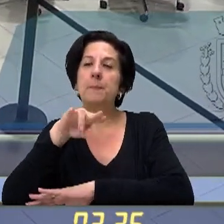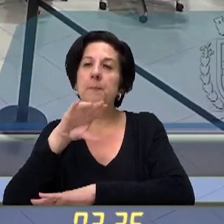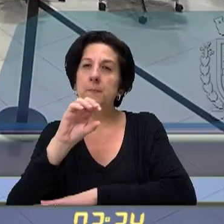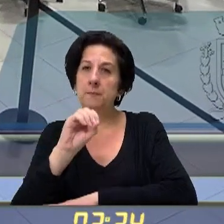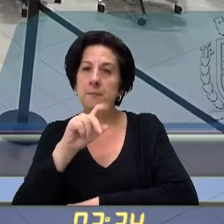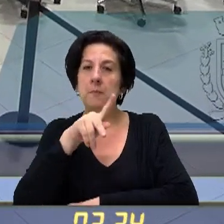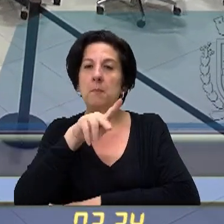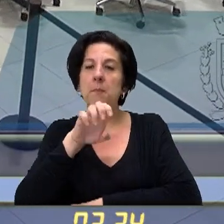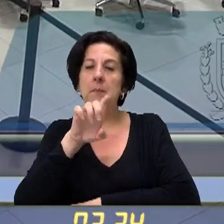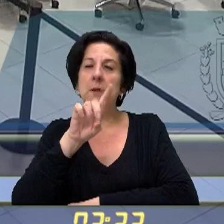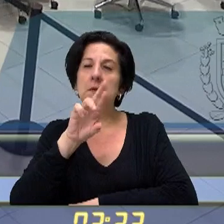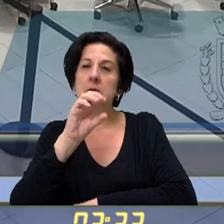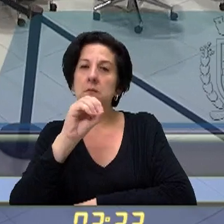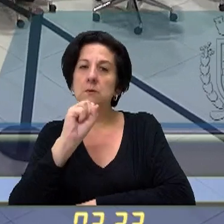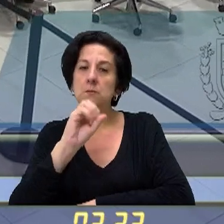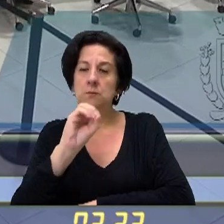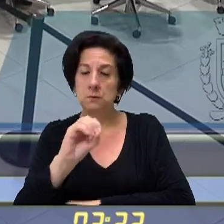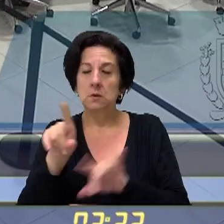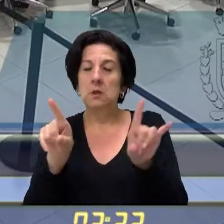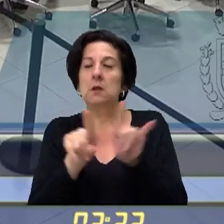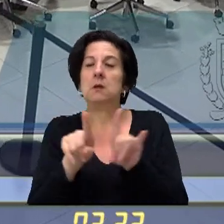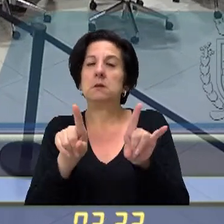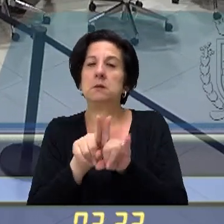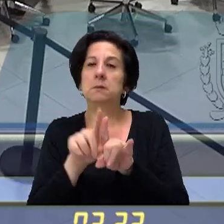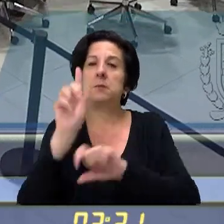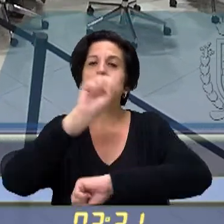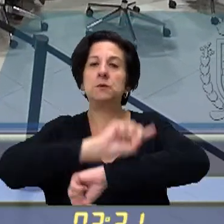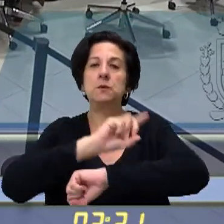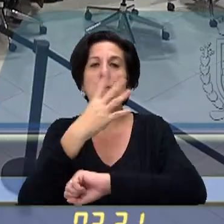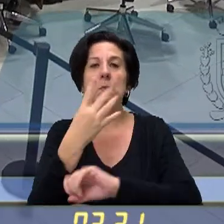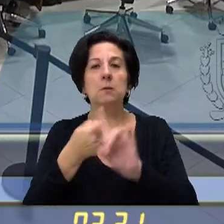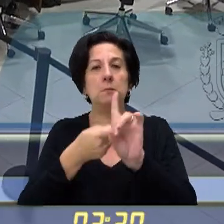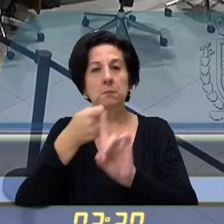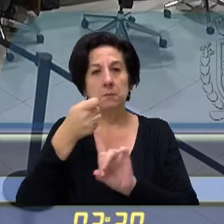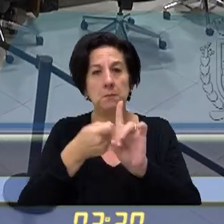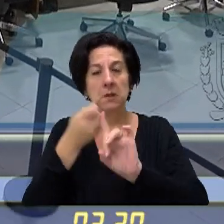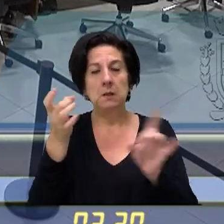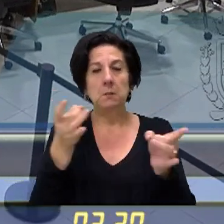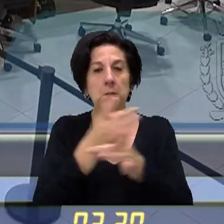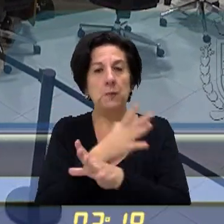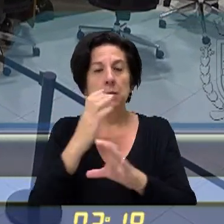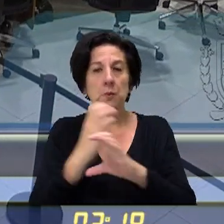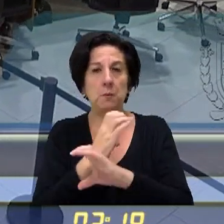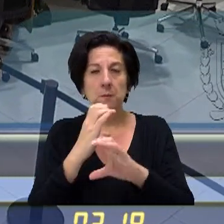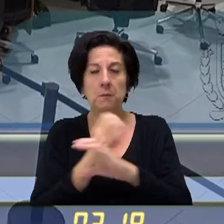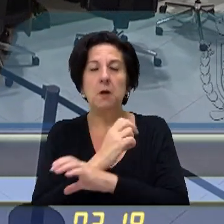Abrelino Pedroso. Também um prazo de 4 meses. Então,